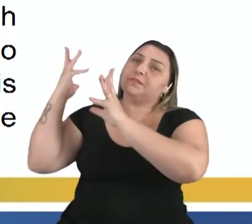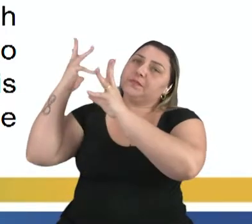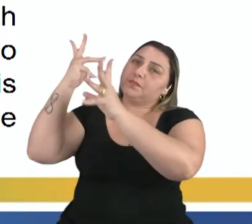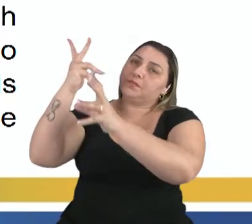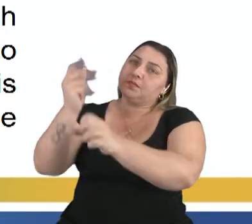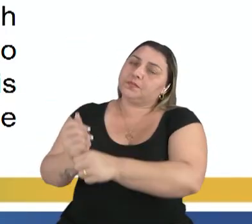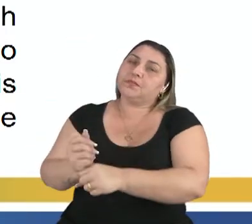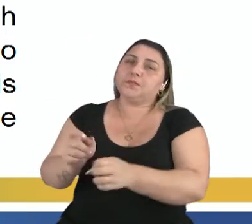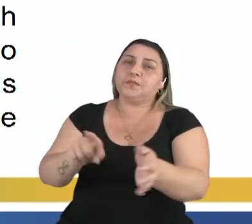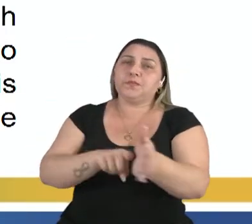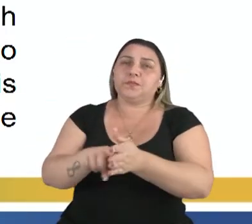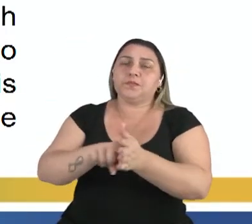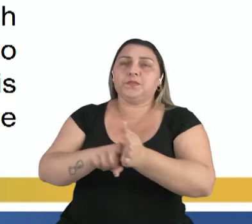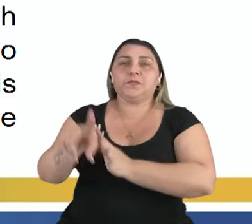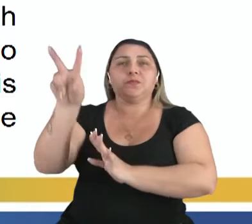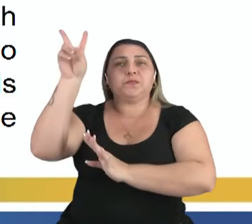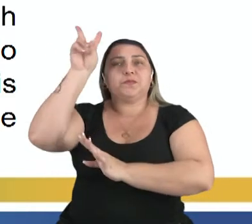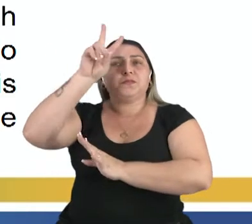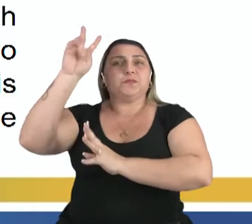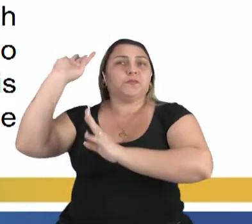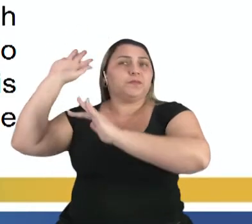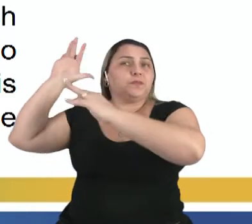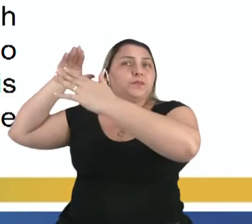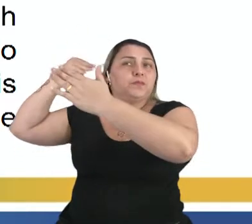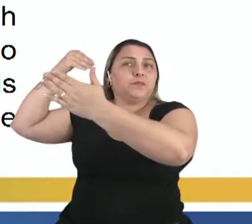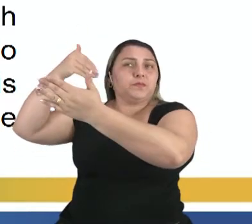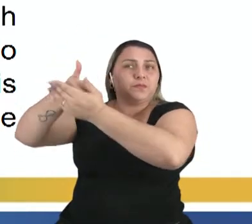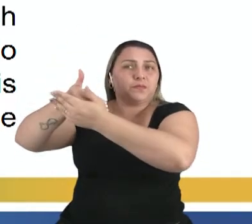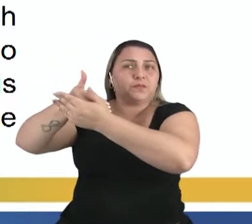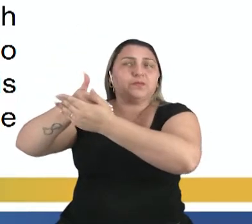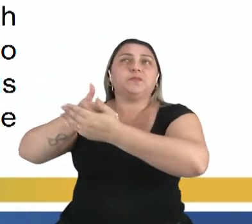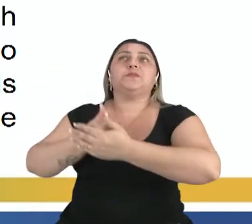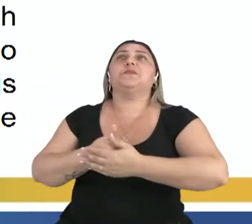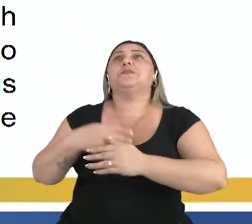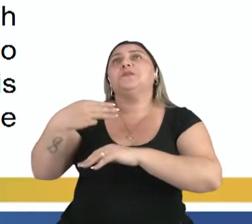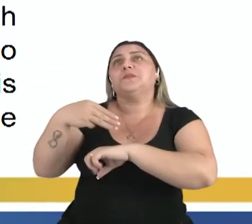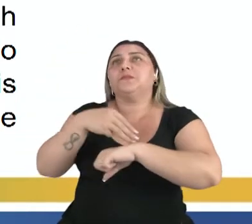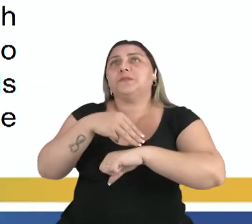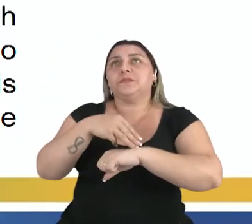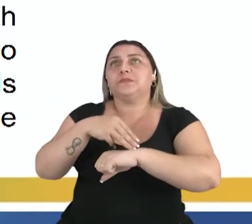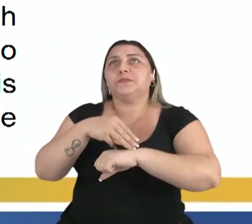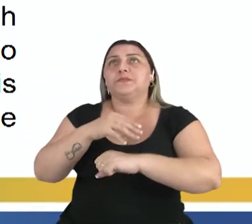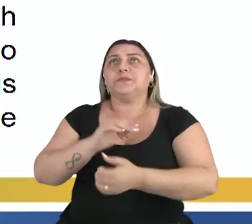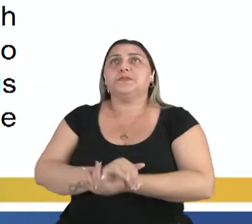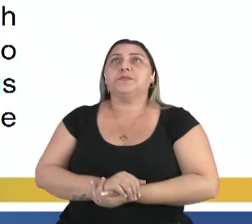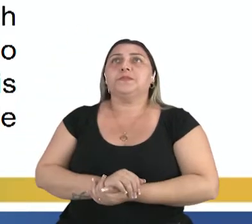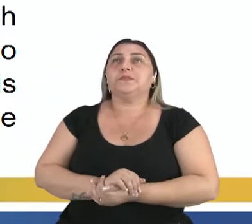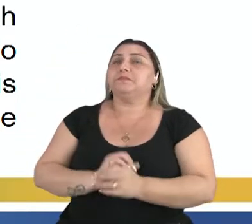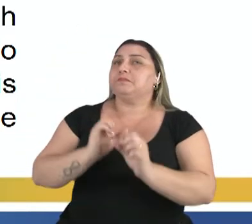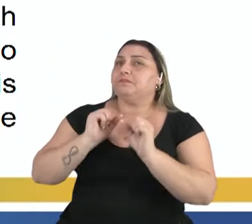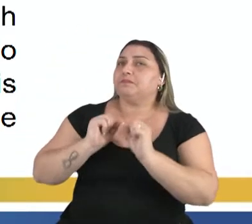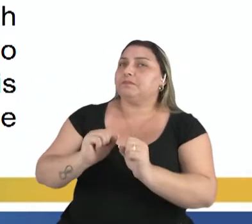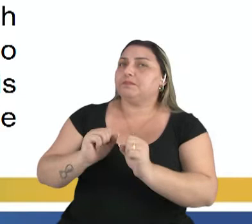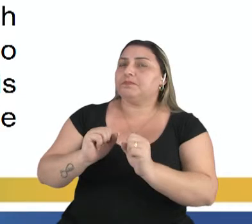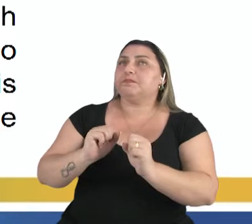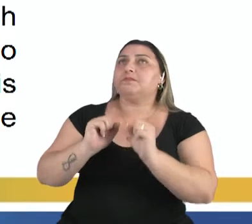um dado histórico, né, trazendo na lembrança esse momento, para assim